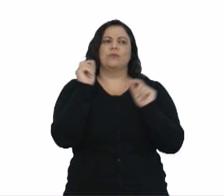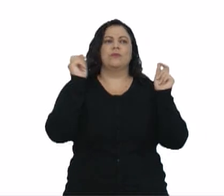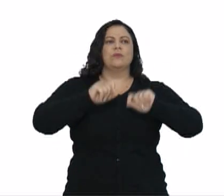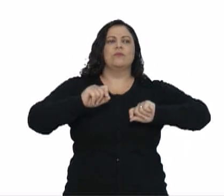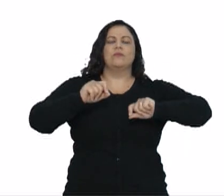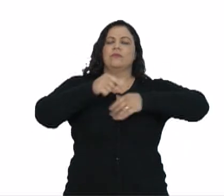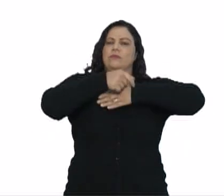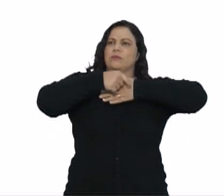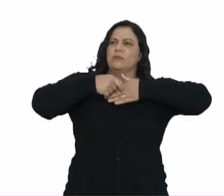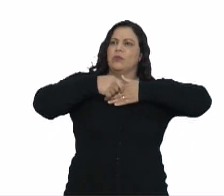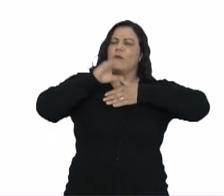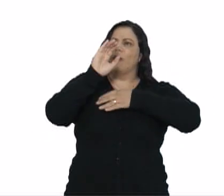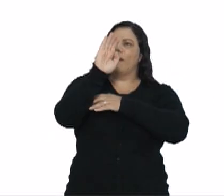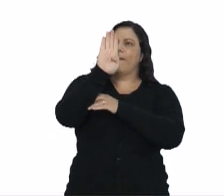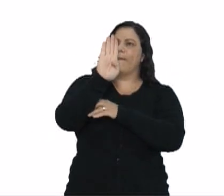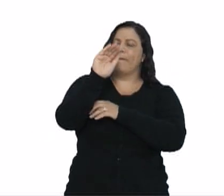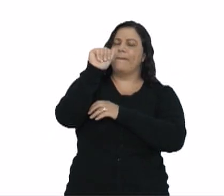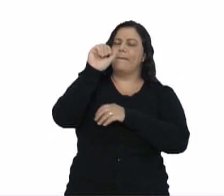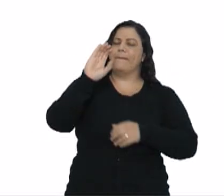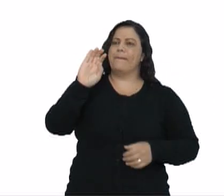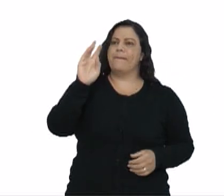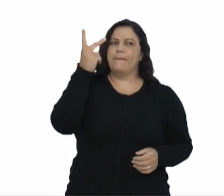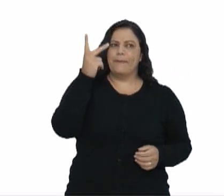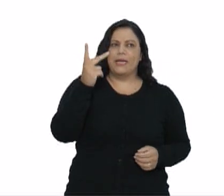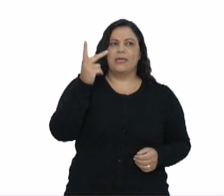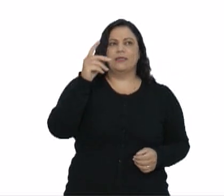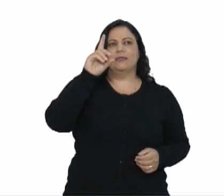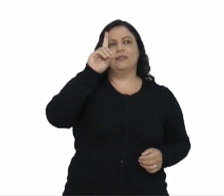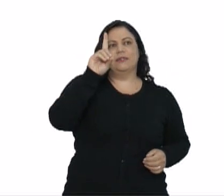no órgão, no cravo.